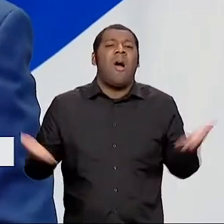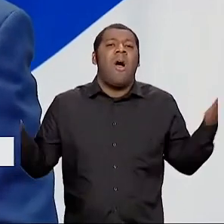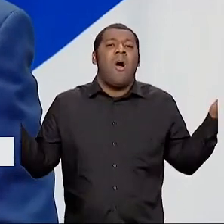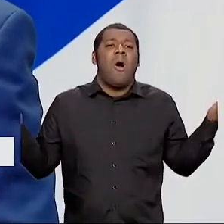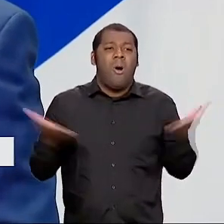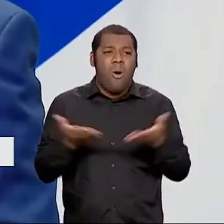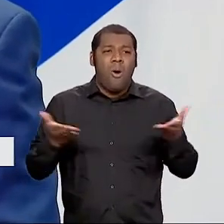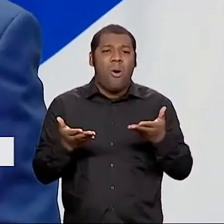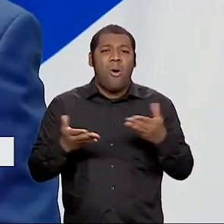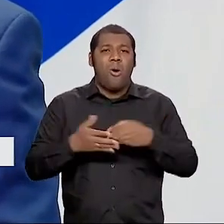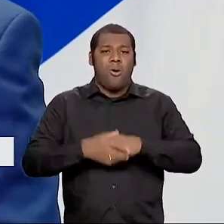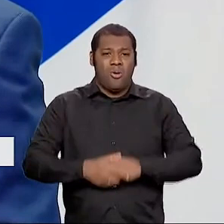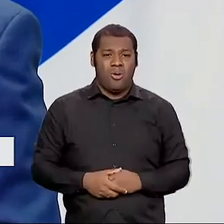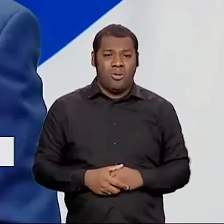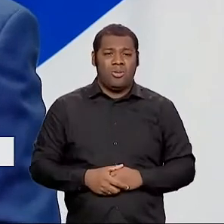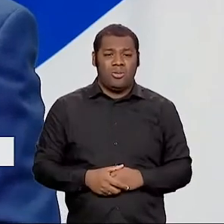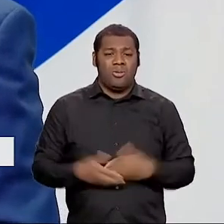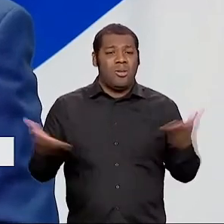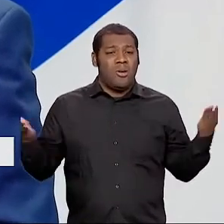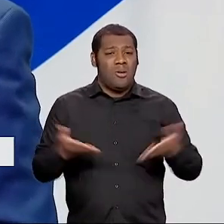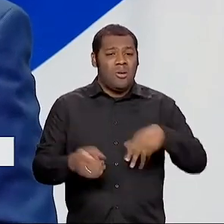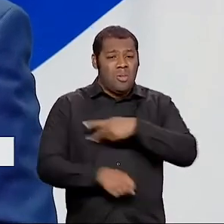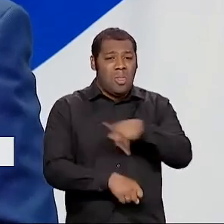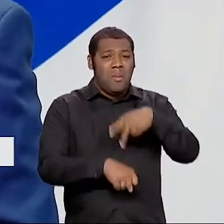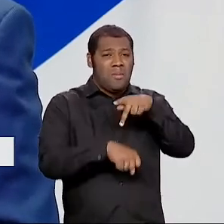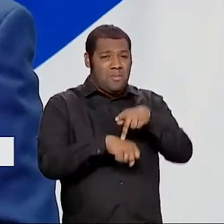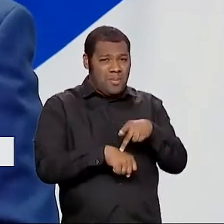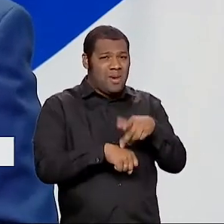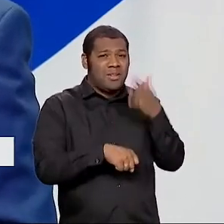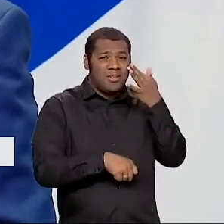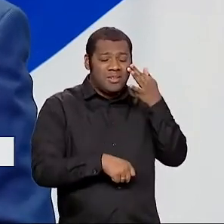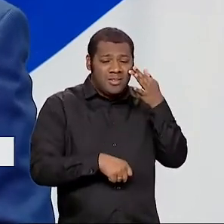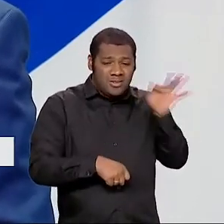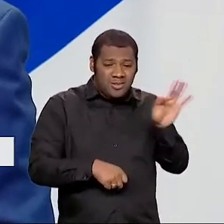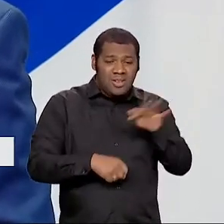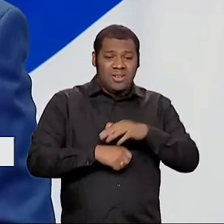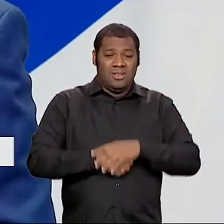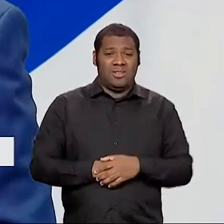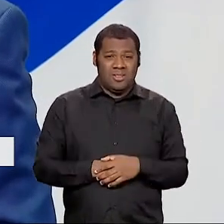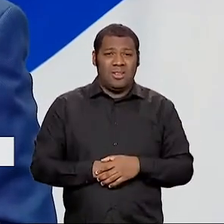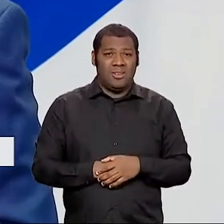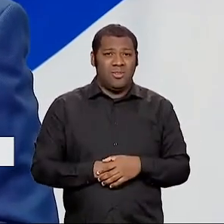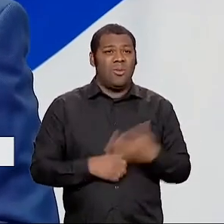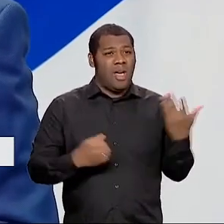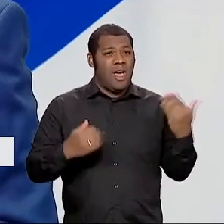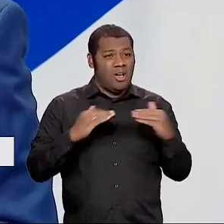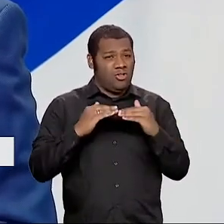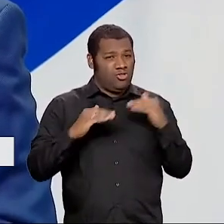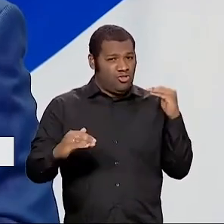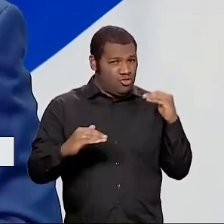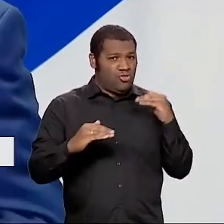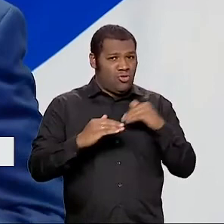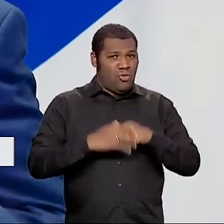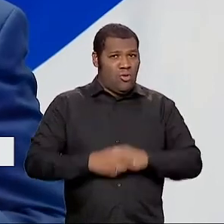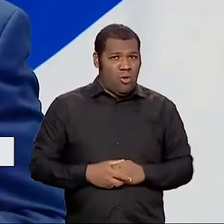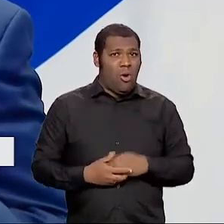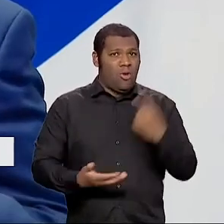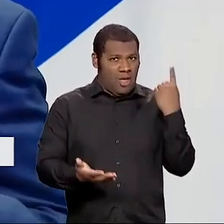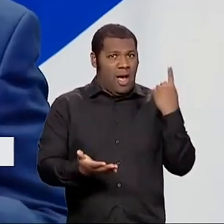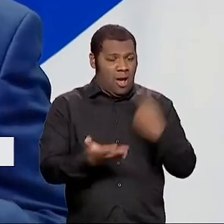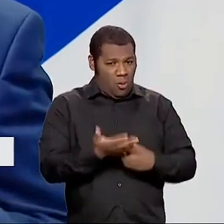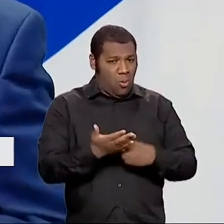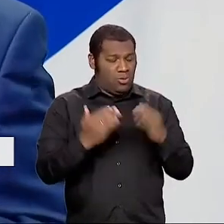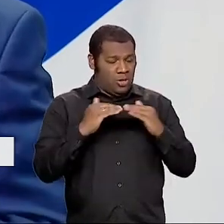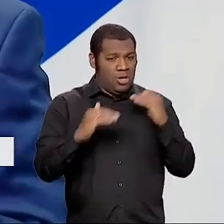início de contrariedade da França com relação ao acordo. Nós conversamos com o presidente Macron, ele nos disse